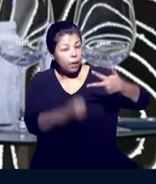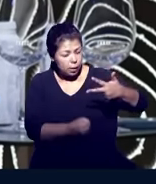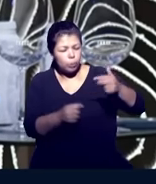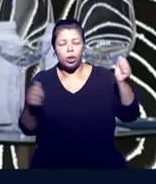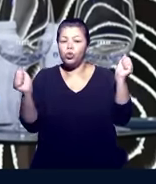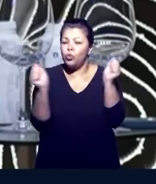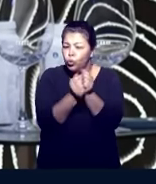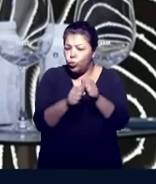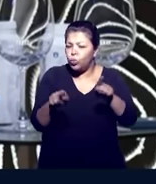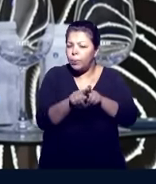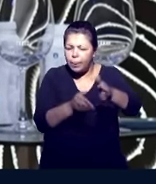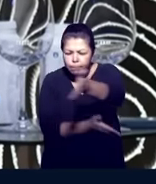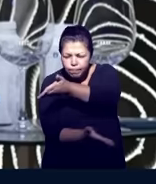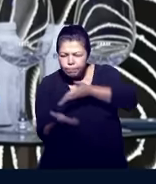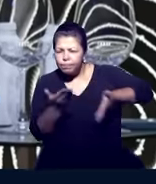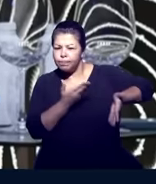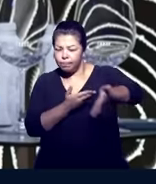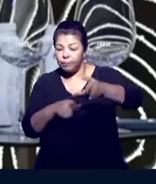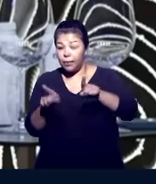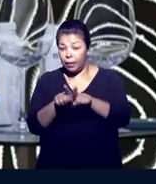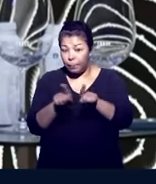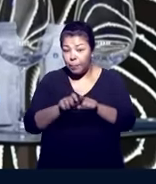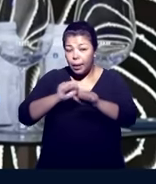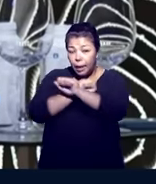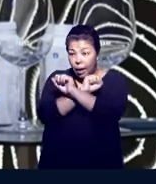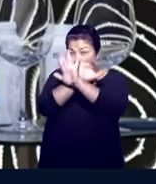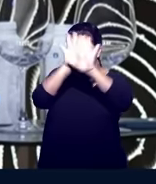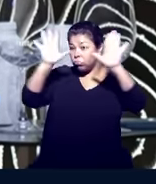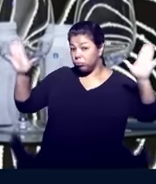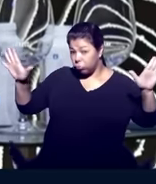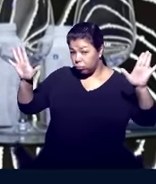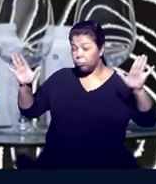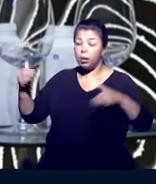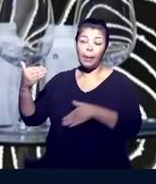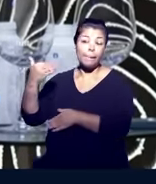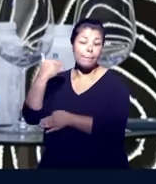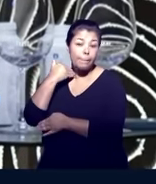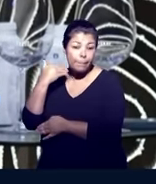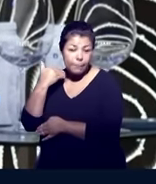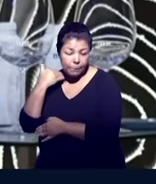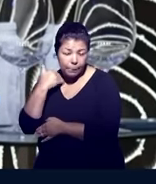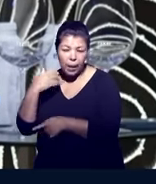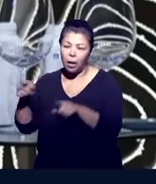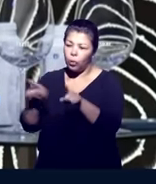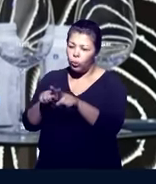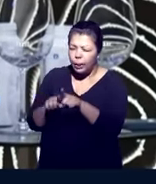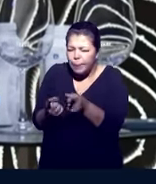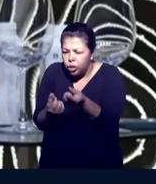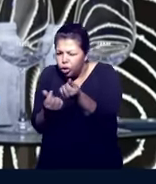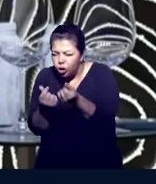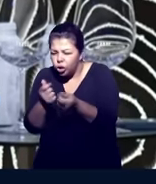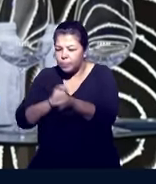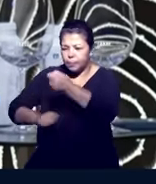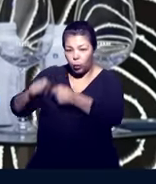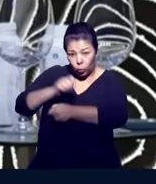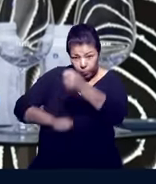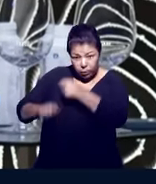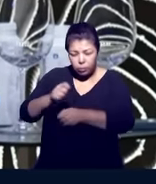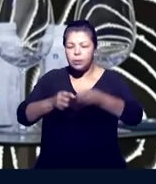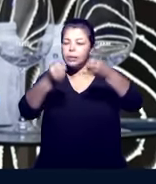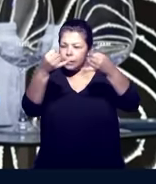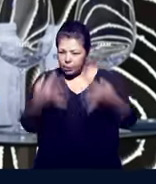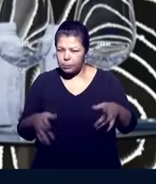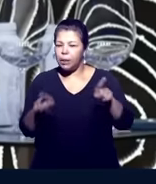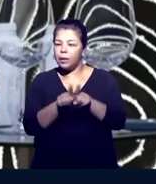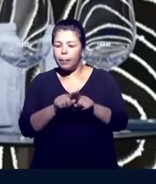resultado dando transparência paraa conta pública fazendo essa distinção importante entre o que é estoque O que é fluxo pra gente chegar